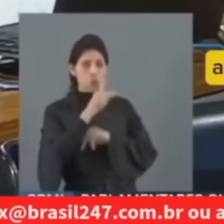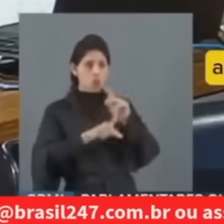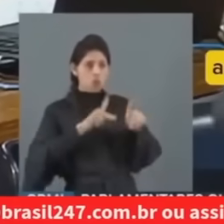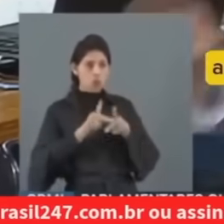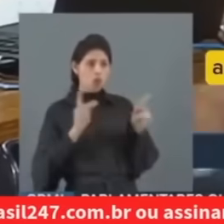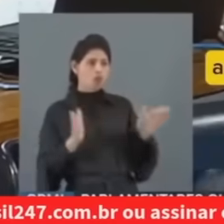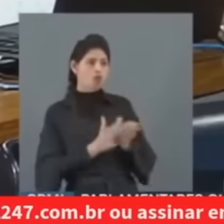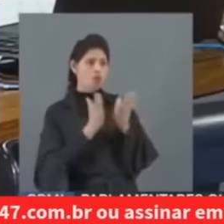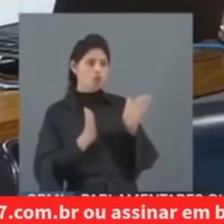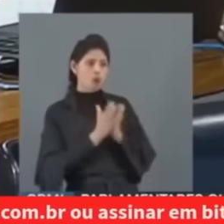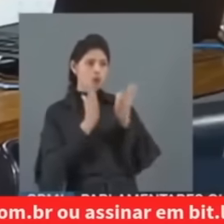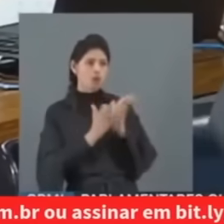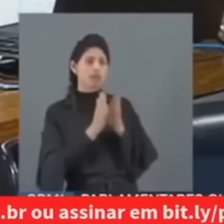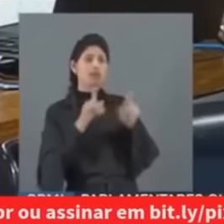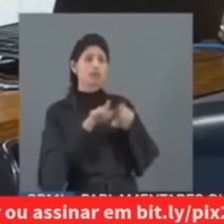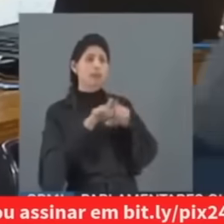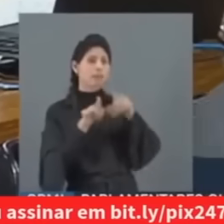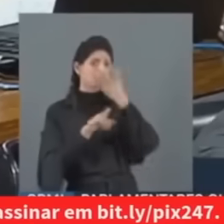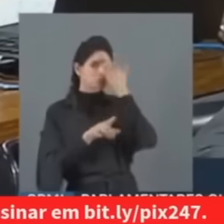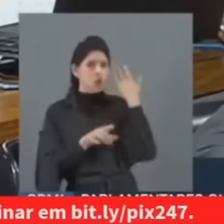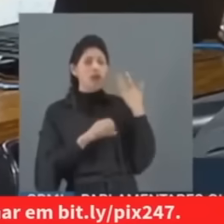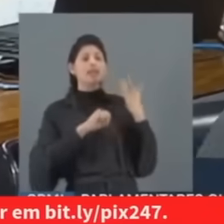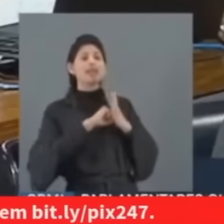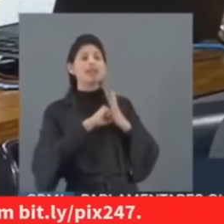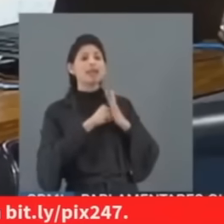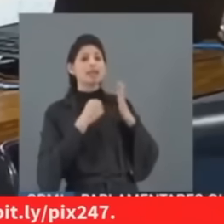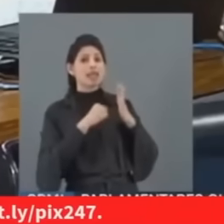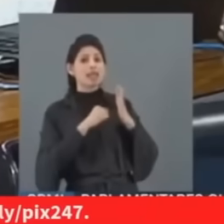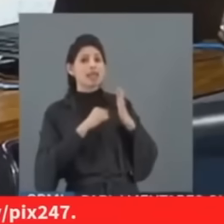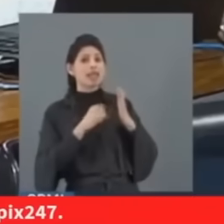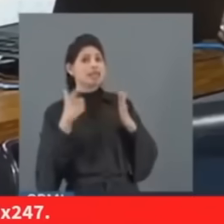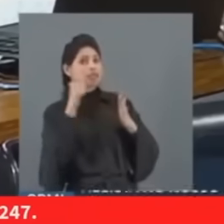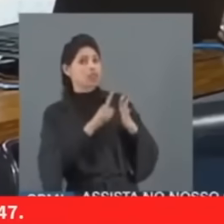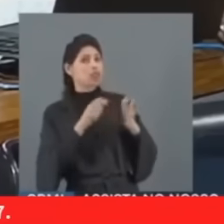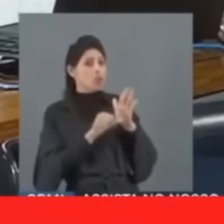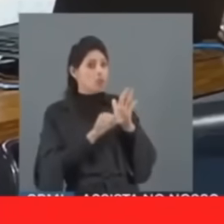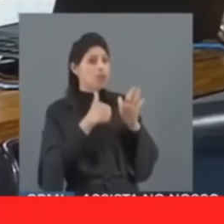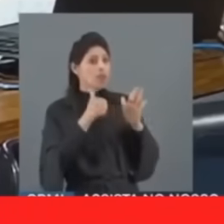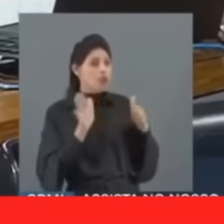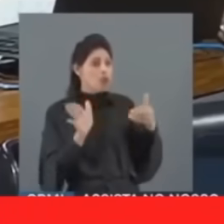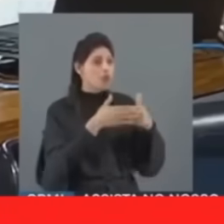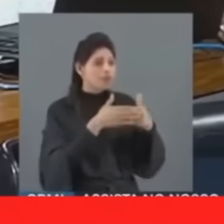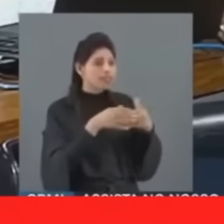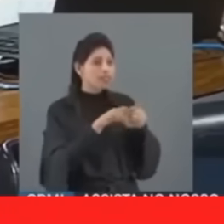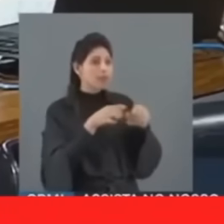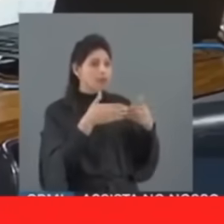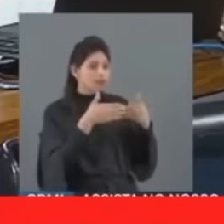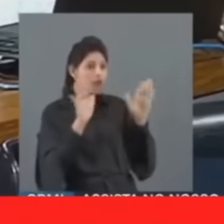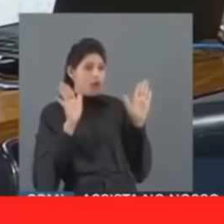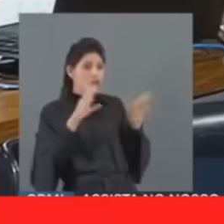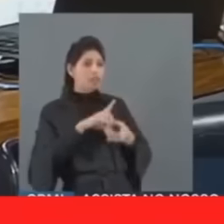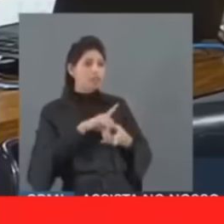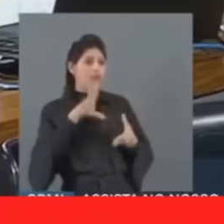os senhores tentaram impedir de votar esse povo foi o primeiro a fechar a porta do golpe e abrir a porta da Democracia